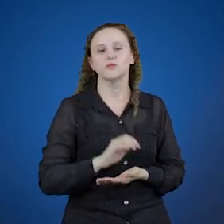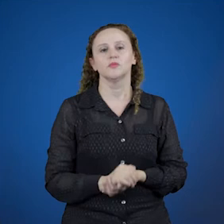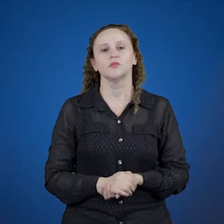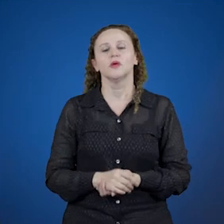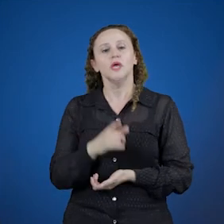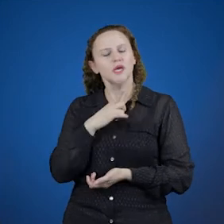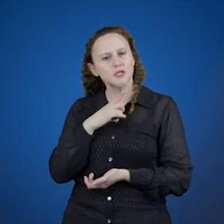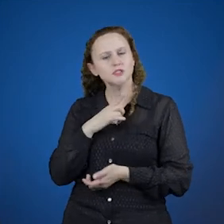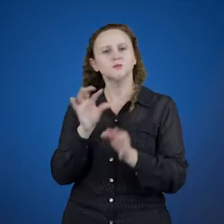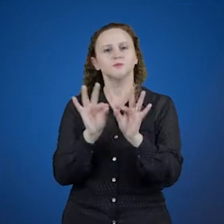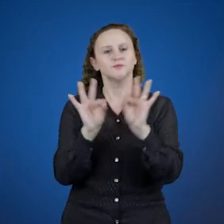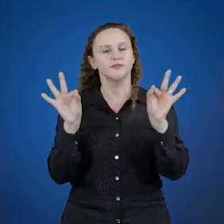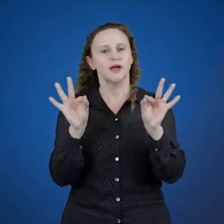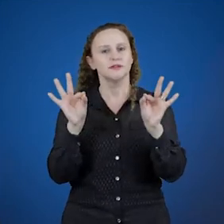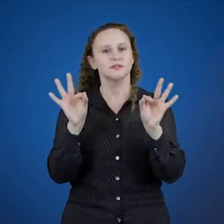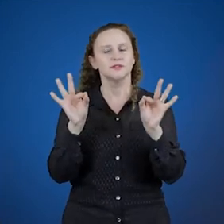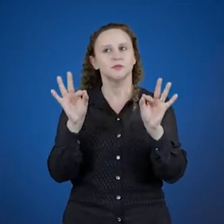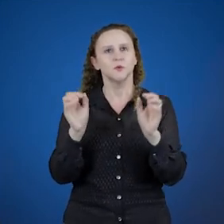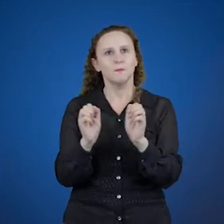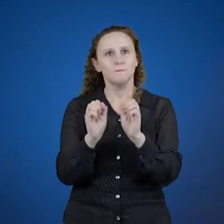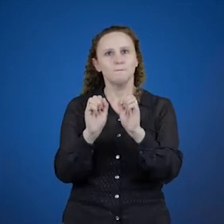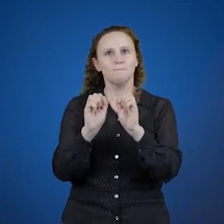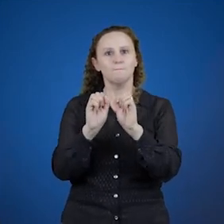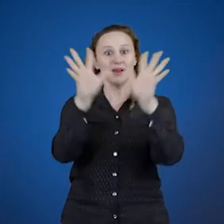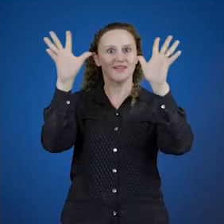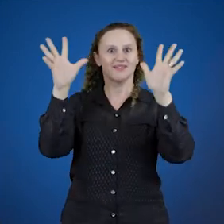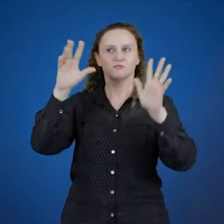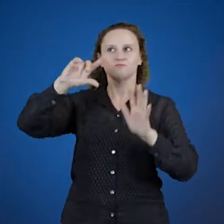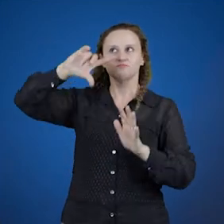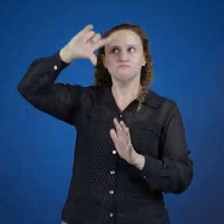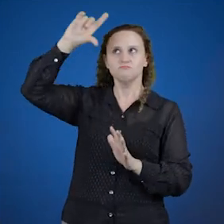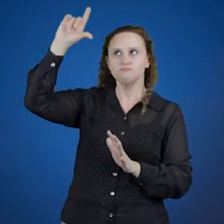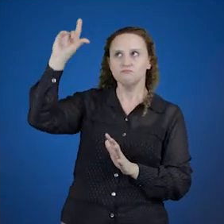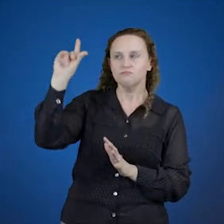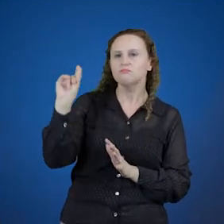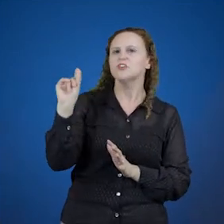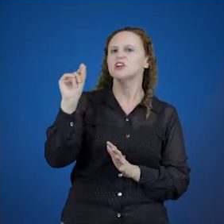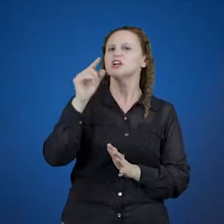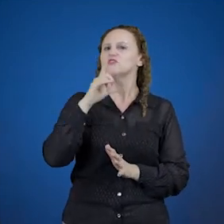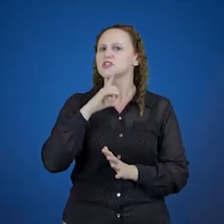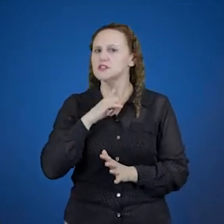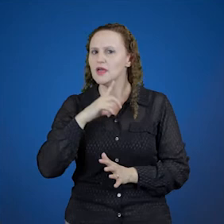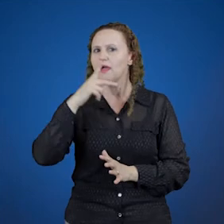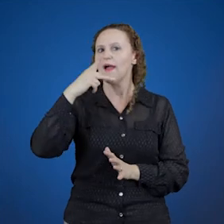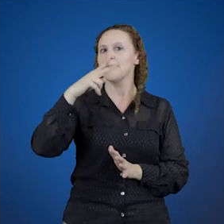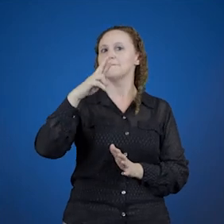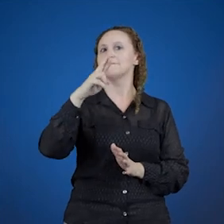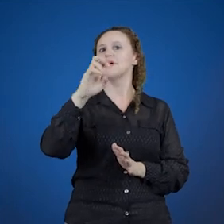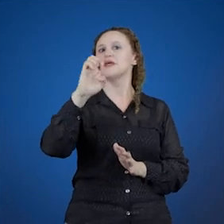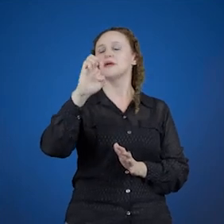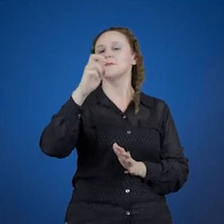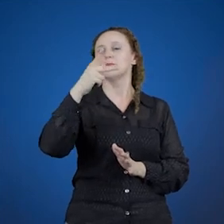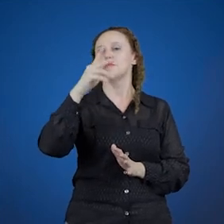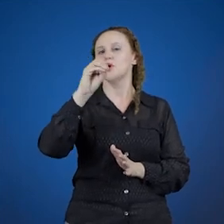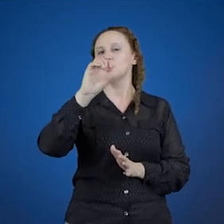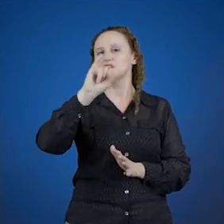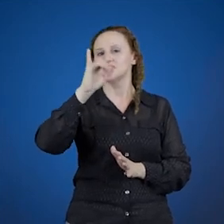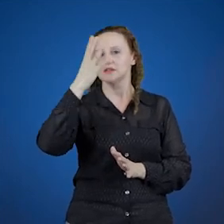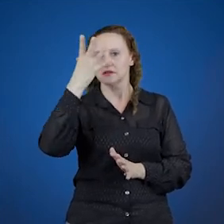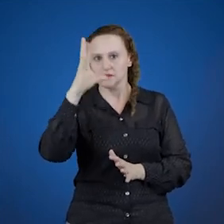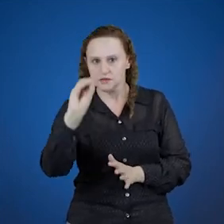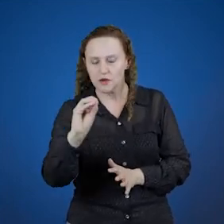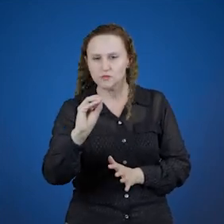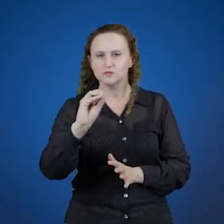e ainda na frase da lua Brilho da Lua você tem a preposição da Ali